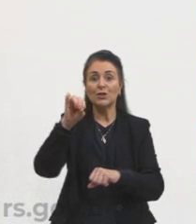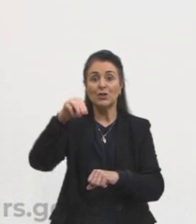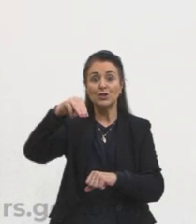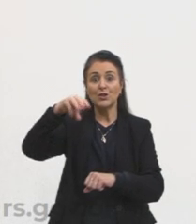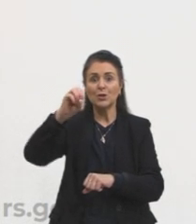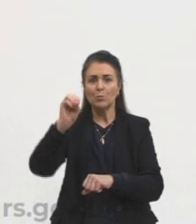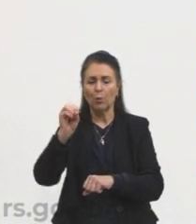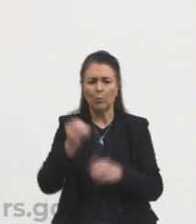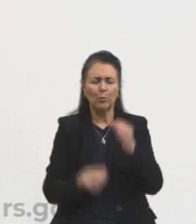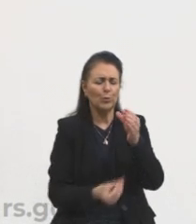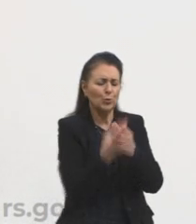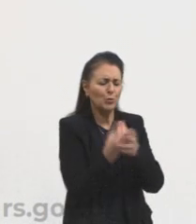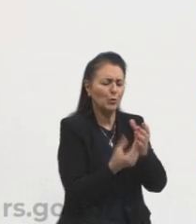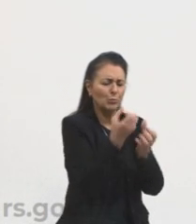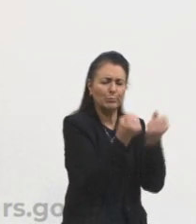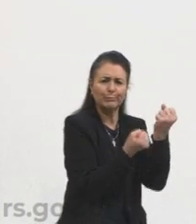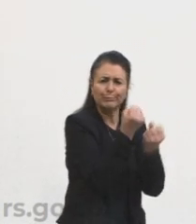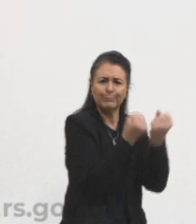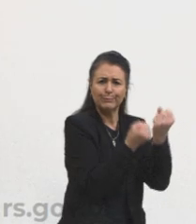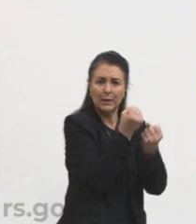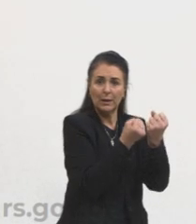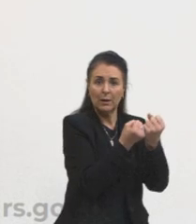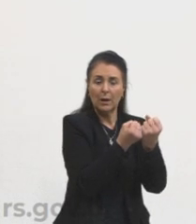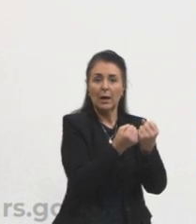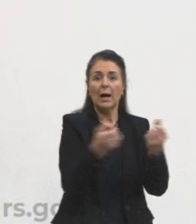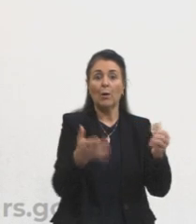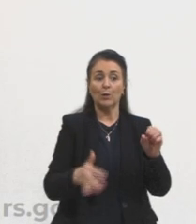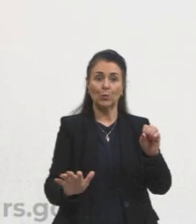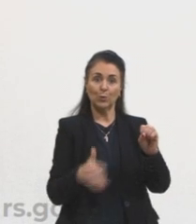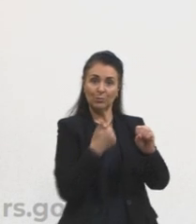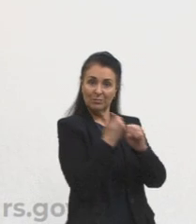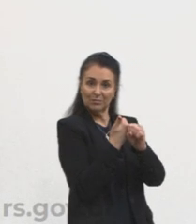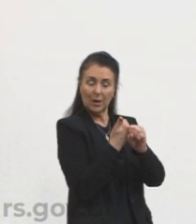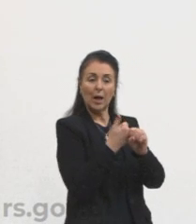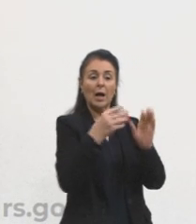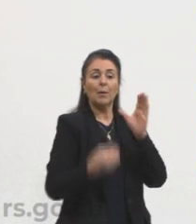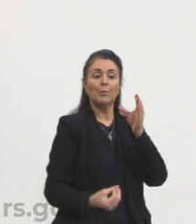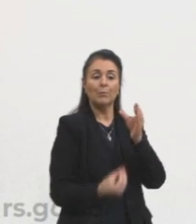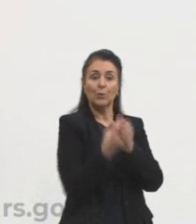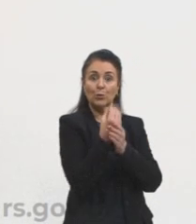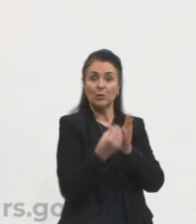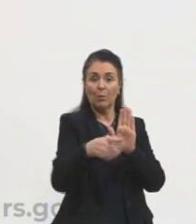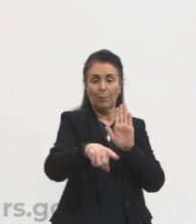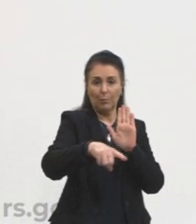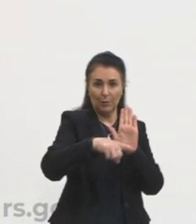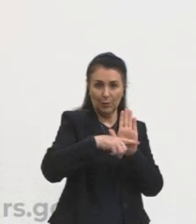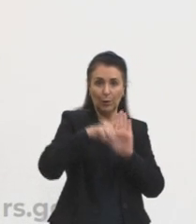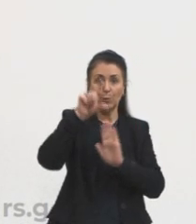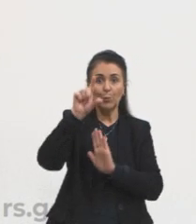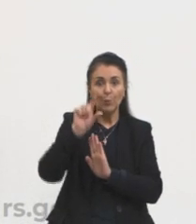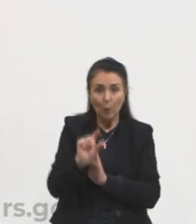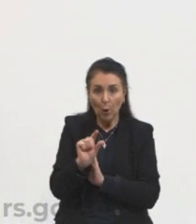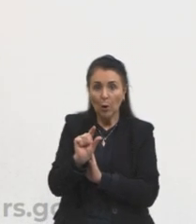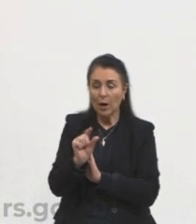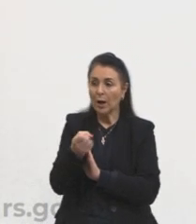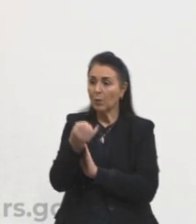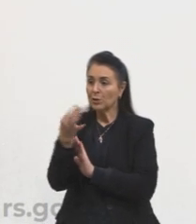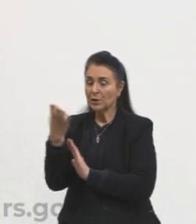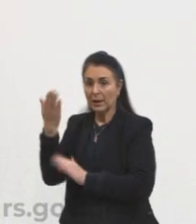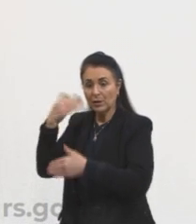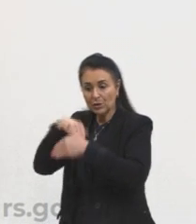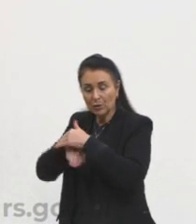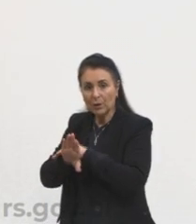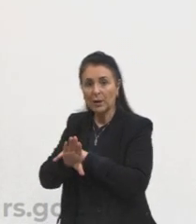produzir muitos carros ficar no estoque Ou dois dias não se produzir menos carros pouco estoque e vai se